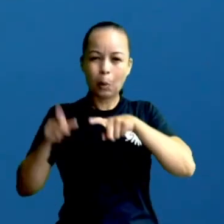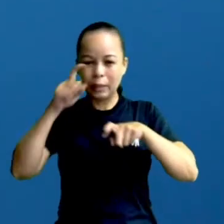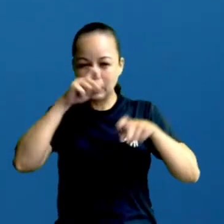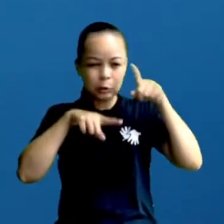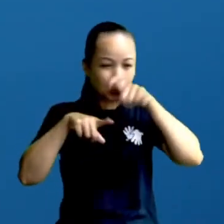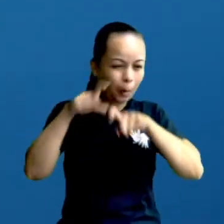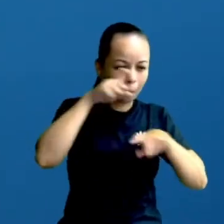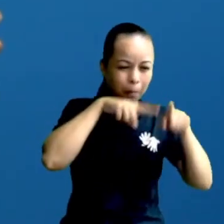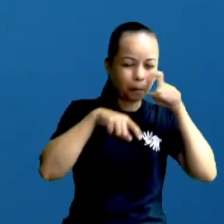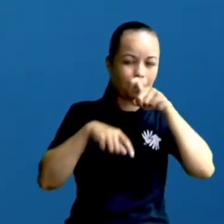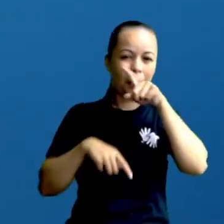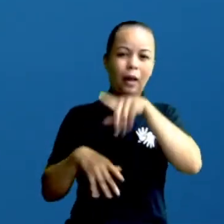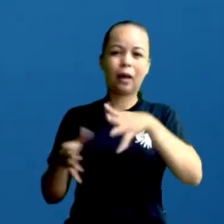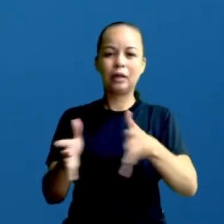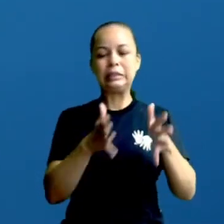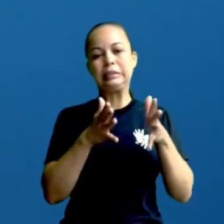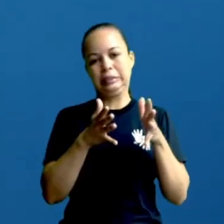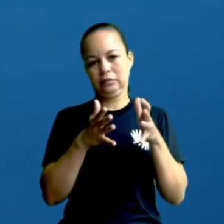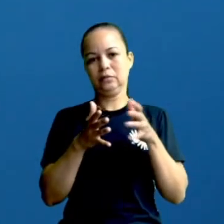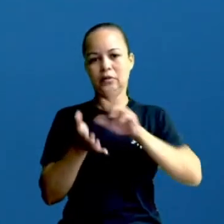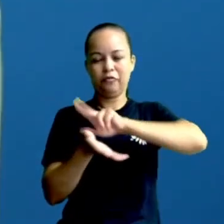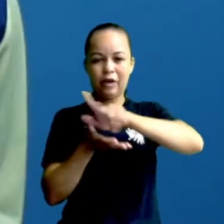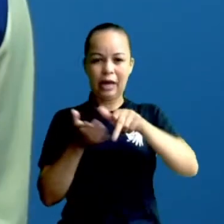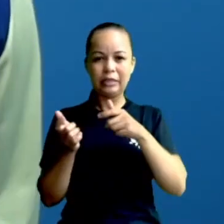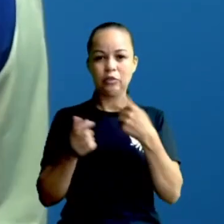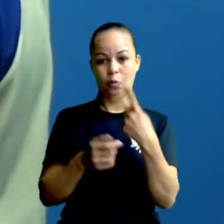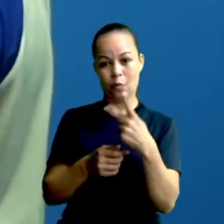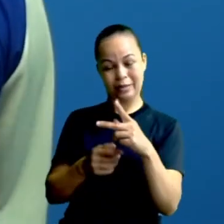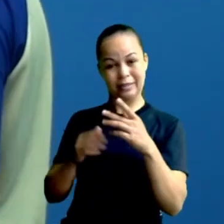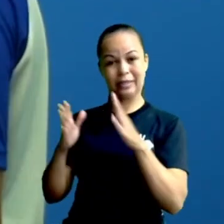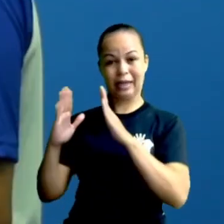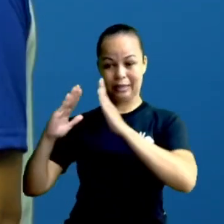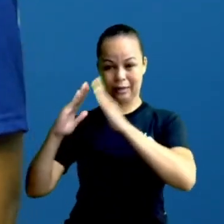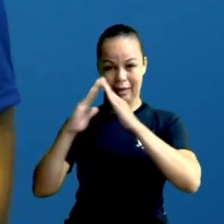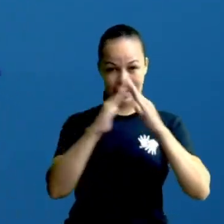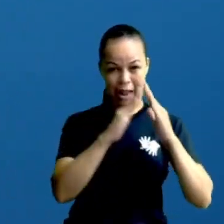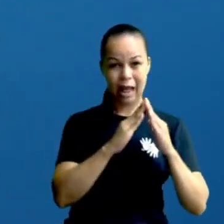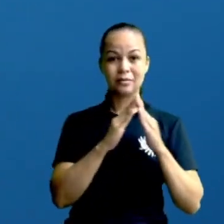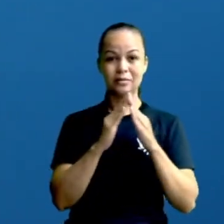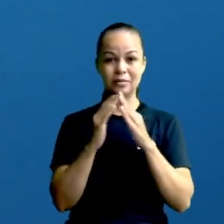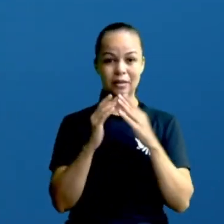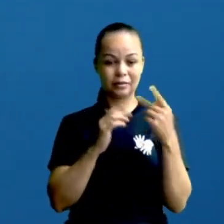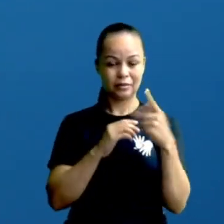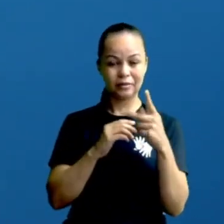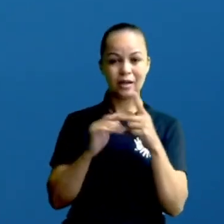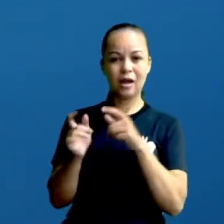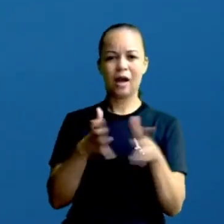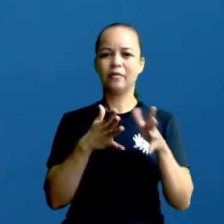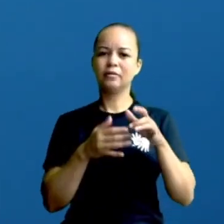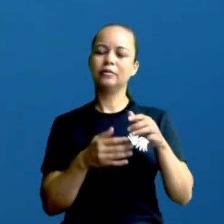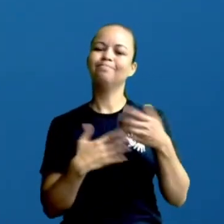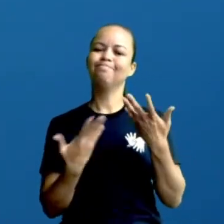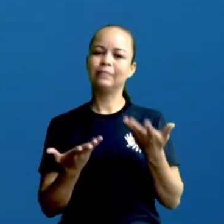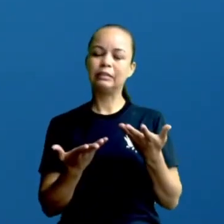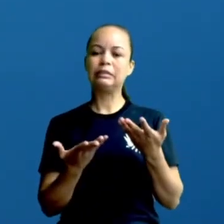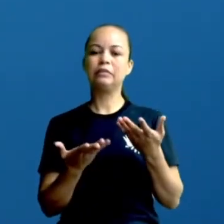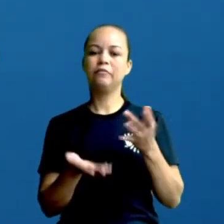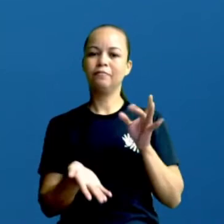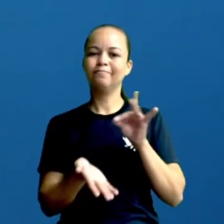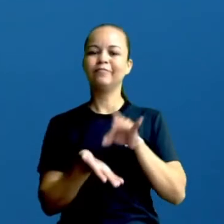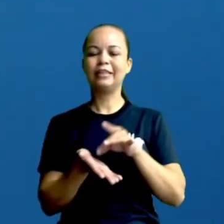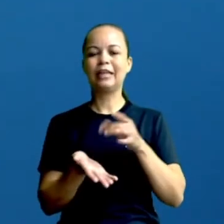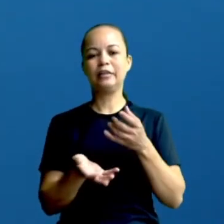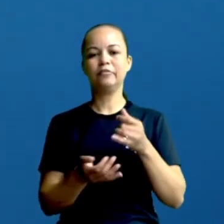lixo, porque o que antes não tinha de produção de lixo, agora com essa quantidade de moradores aí, Tenho certeza que vai ter muito lixo.